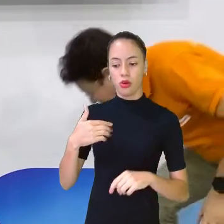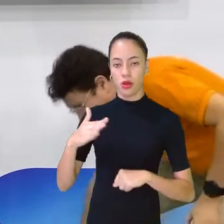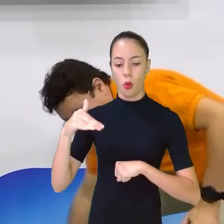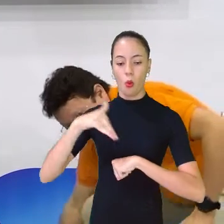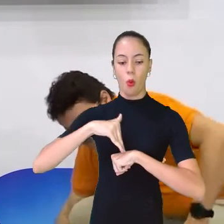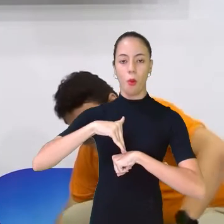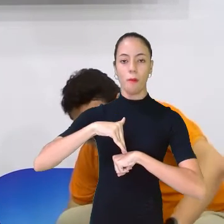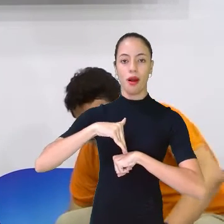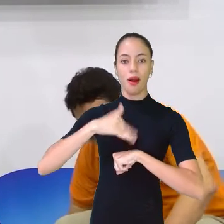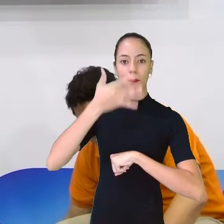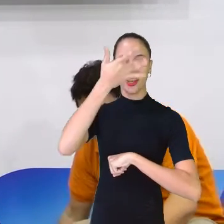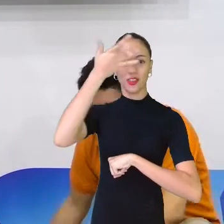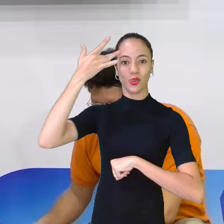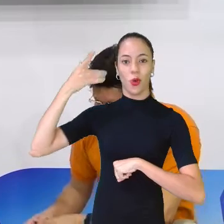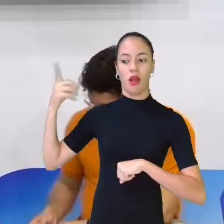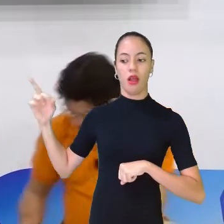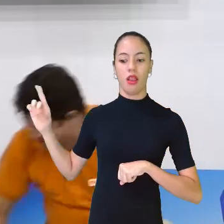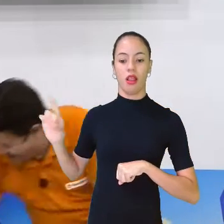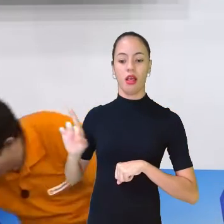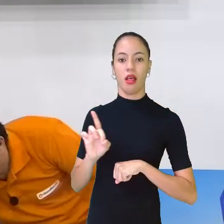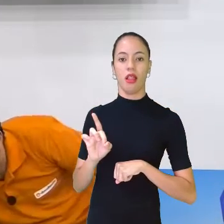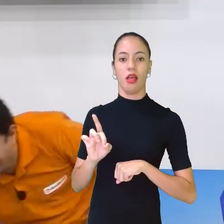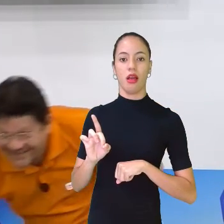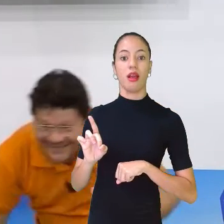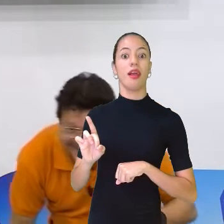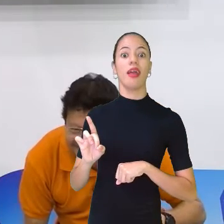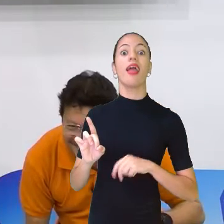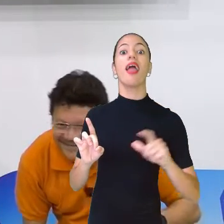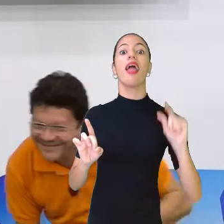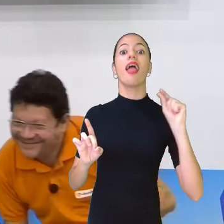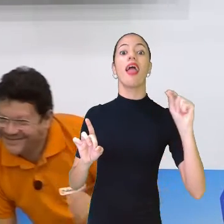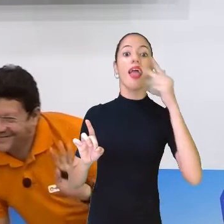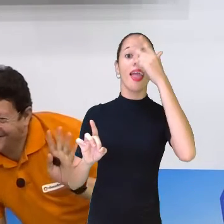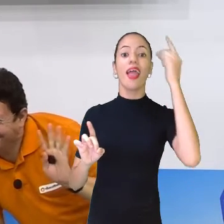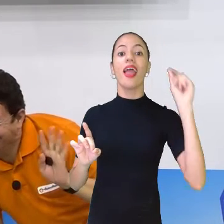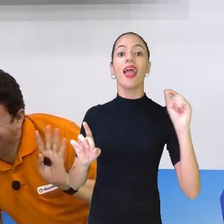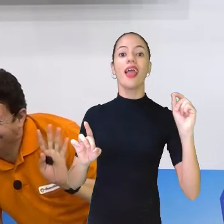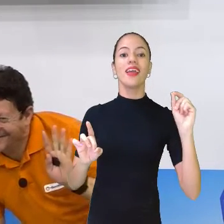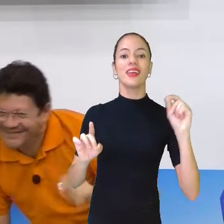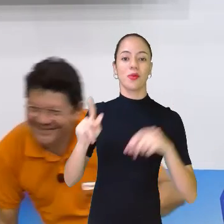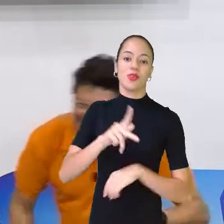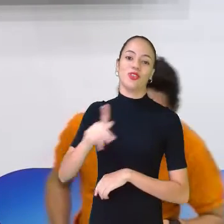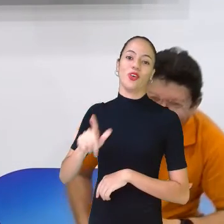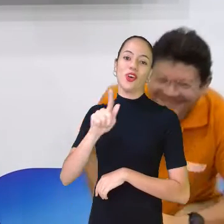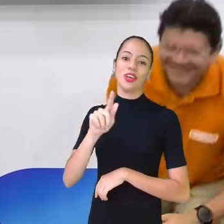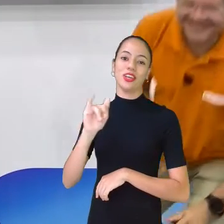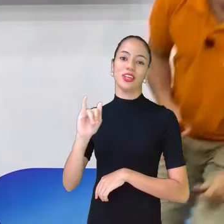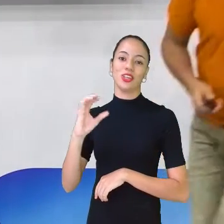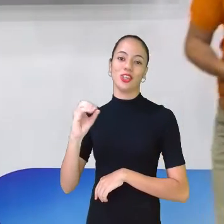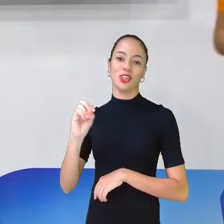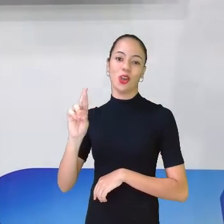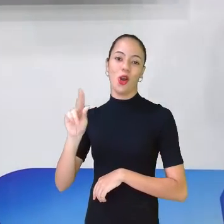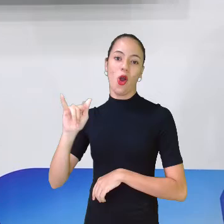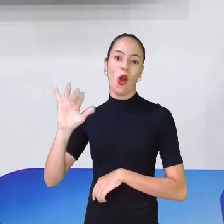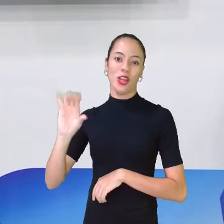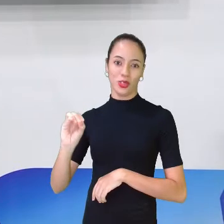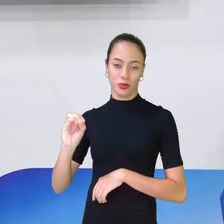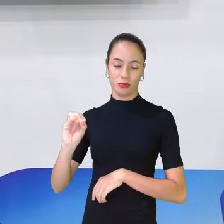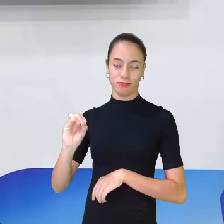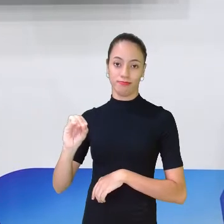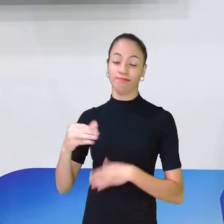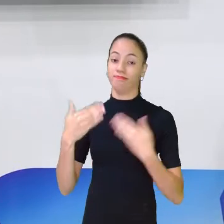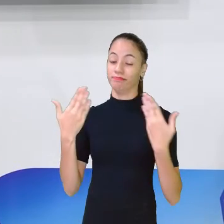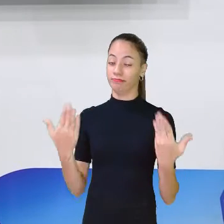quem? Ó, quem está chegando aqui agora? Ó. Professor Giorgio Paulo. Olha, então, ou seja, eu